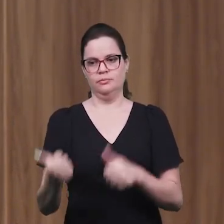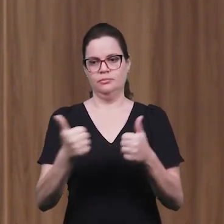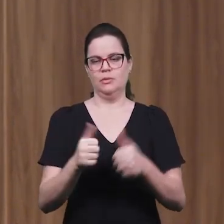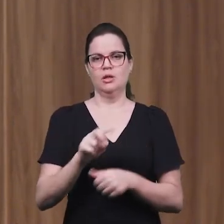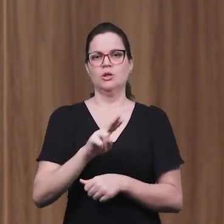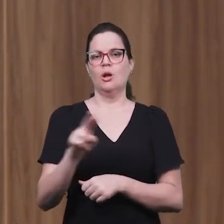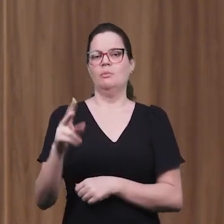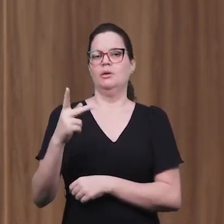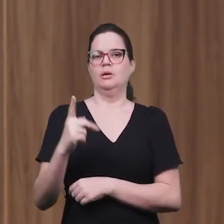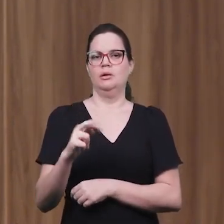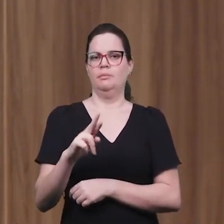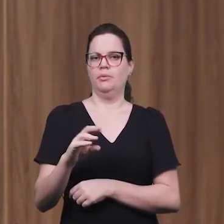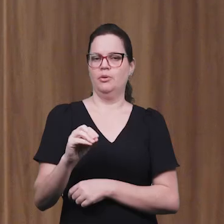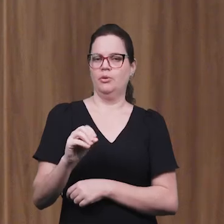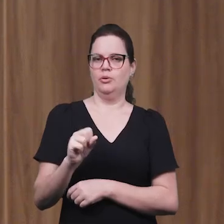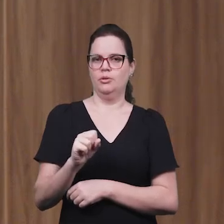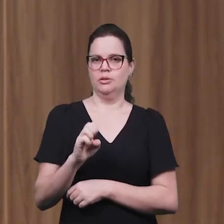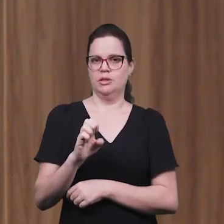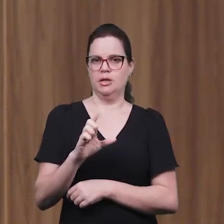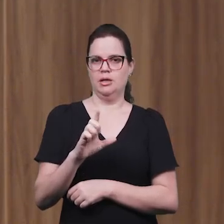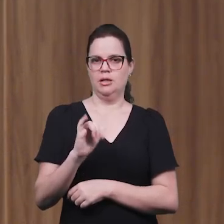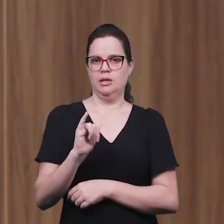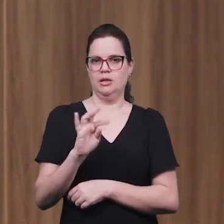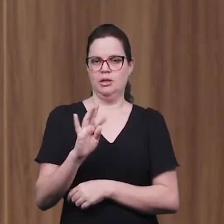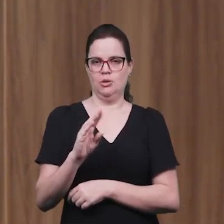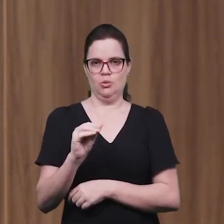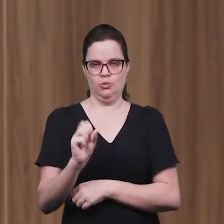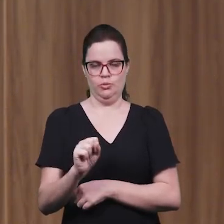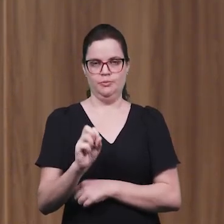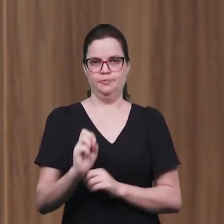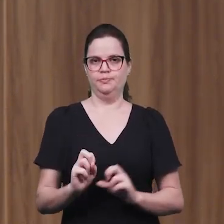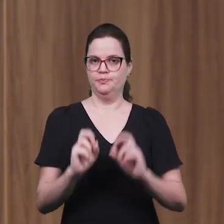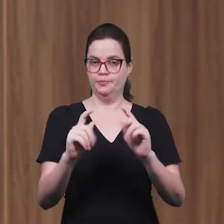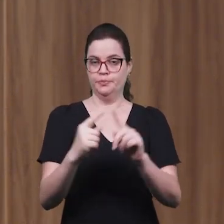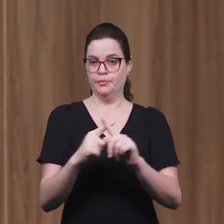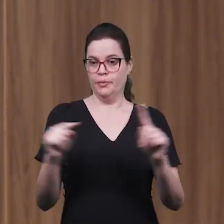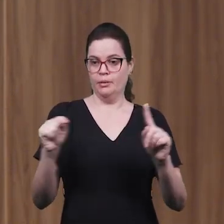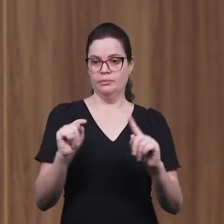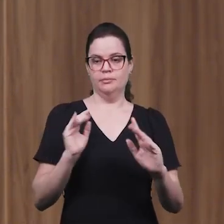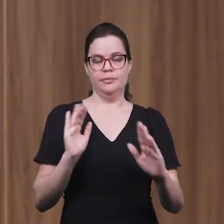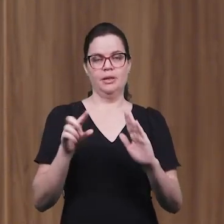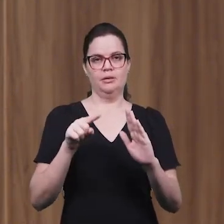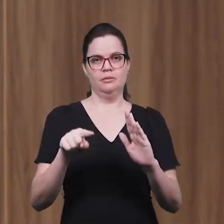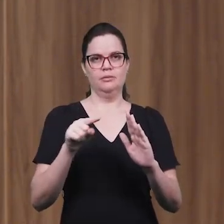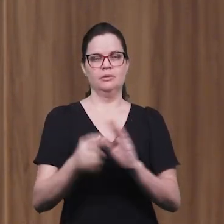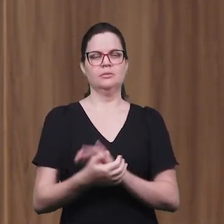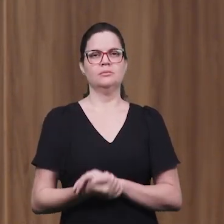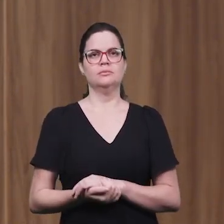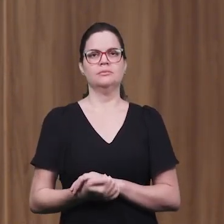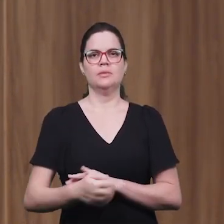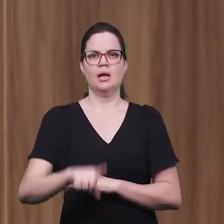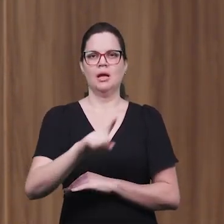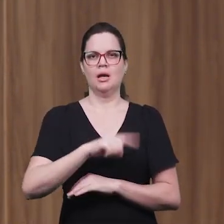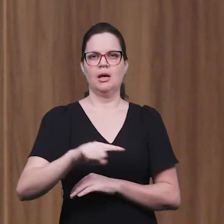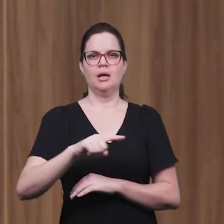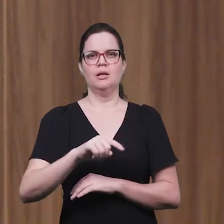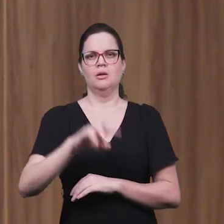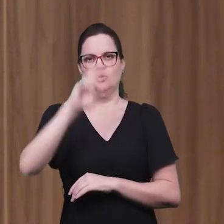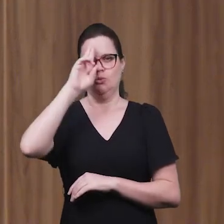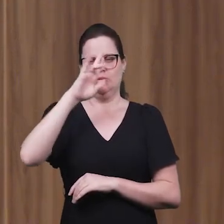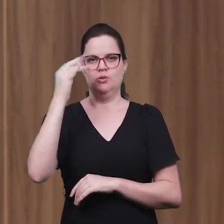de prosélitos. Mas naquele momento, devido à distância